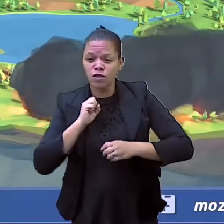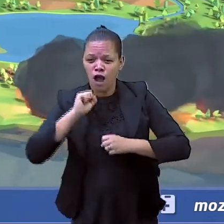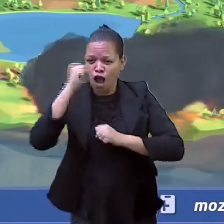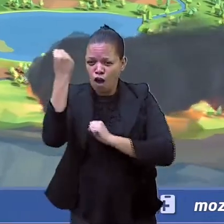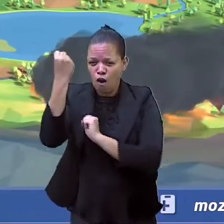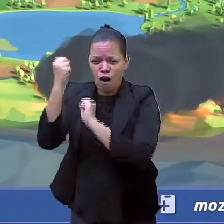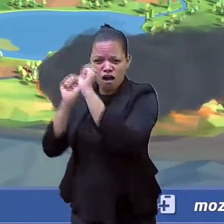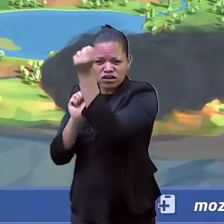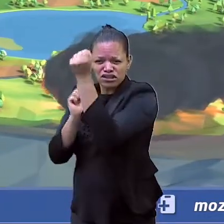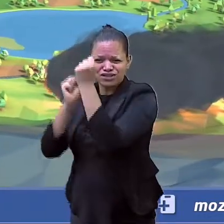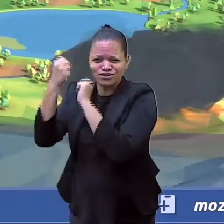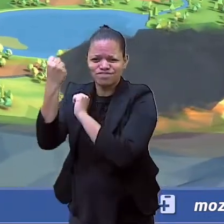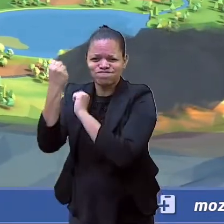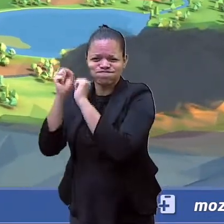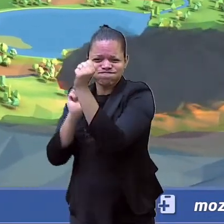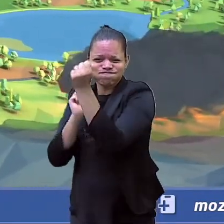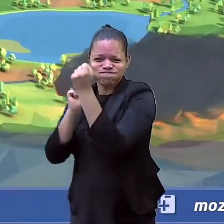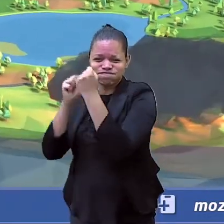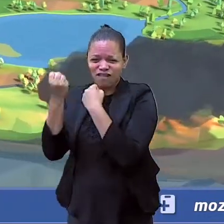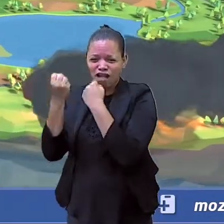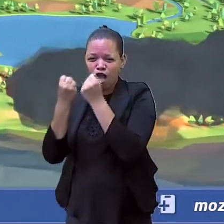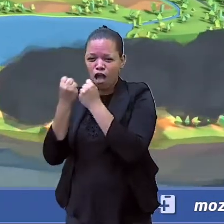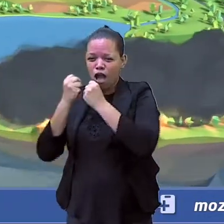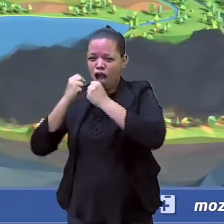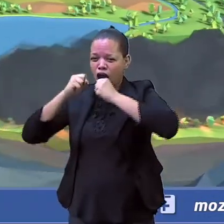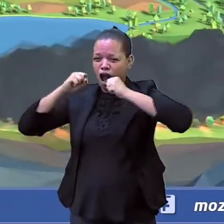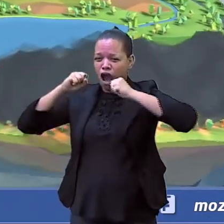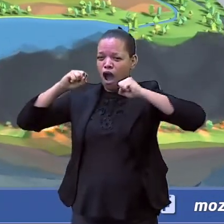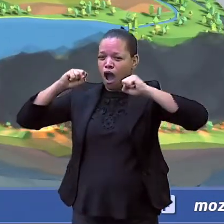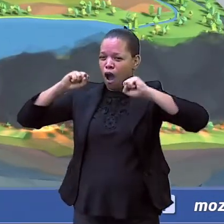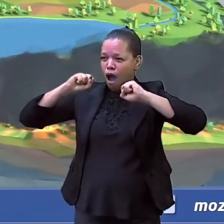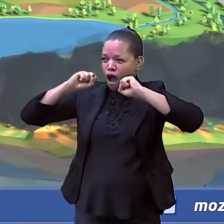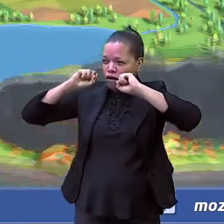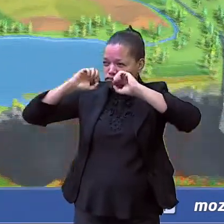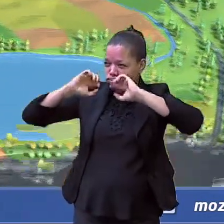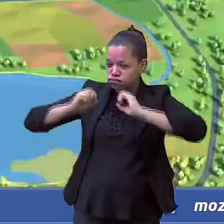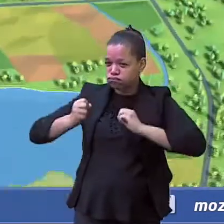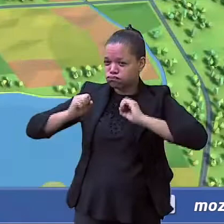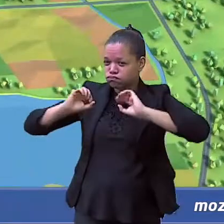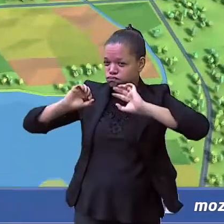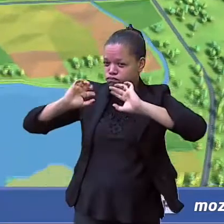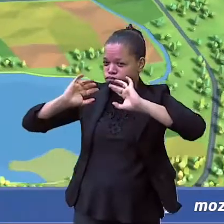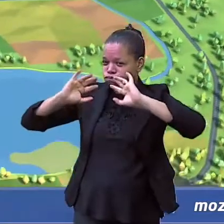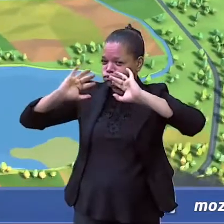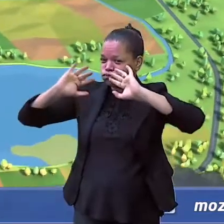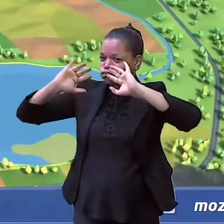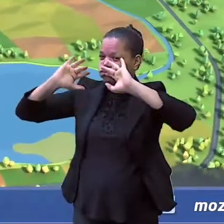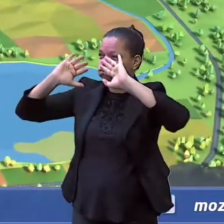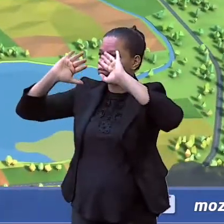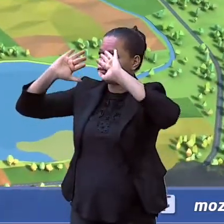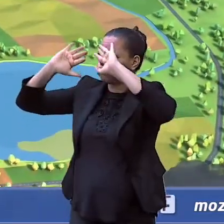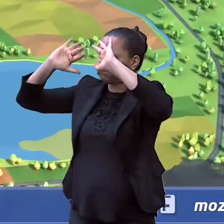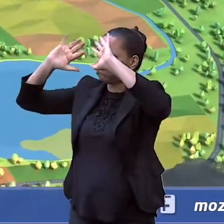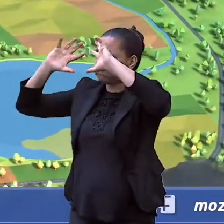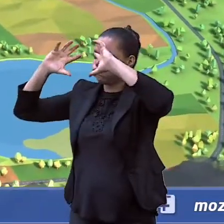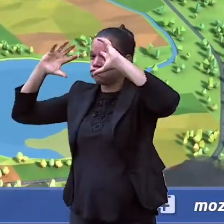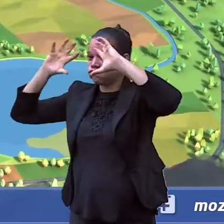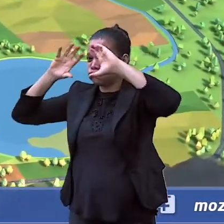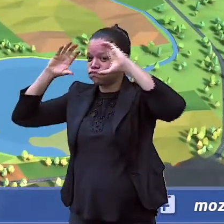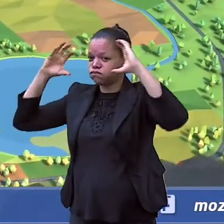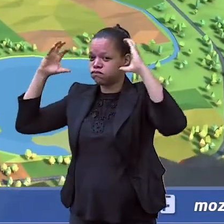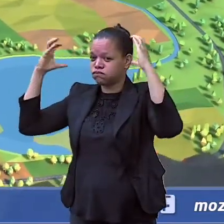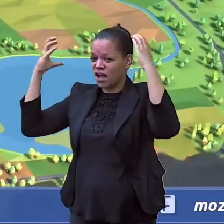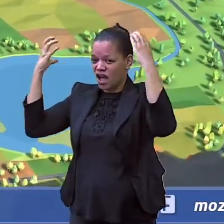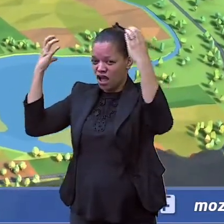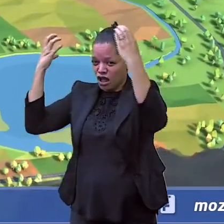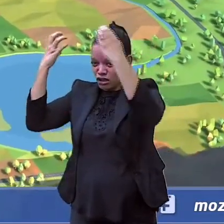ela vai poluindo não só a água, mas também ela polui o quê?